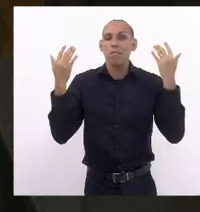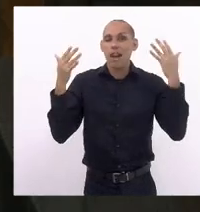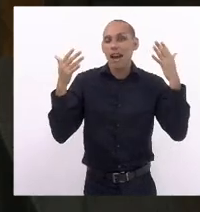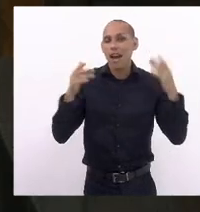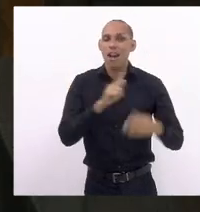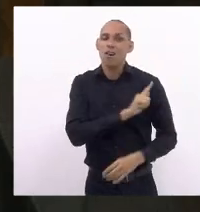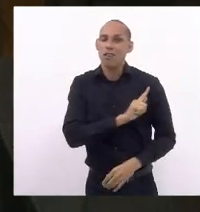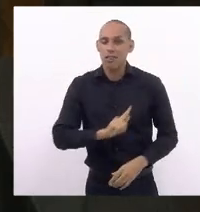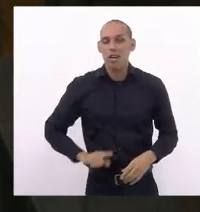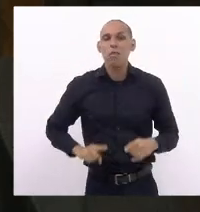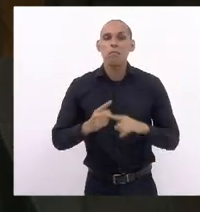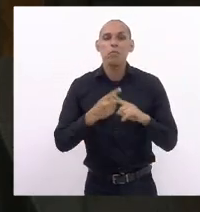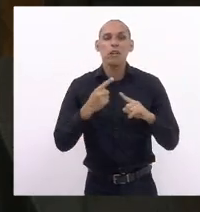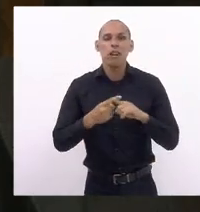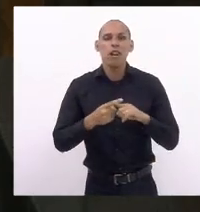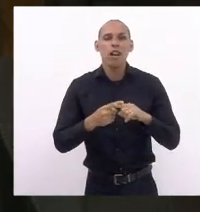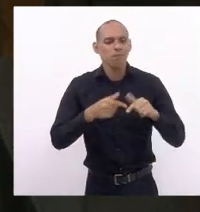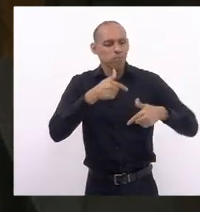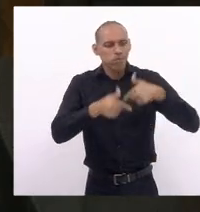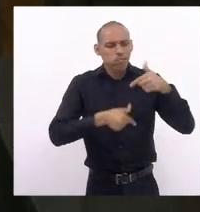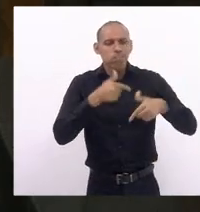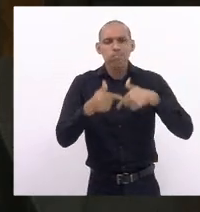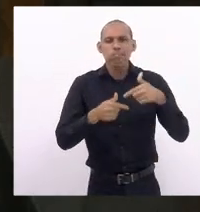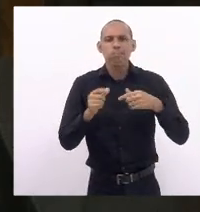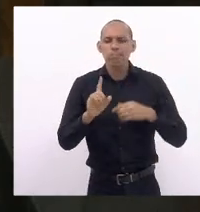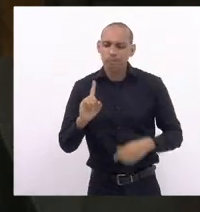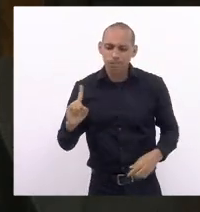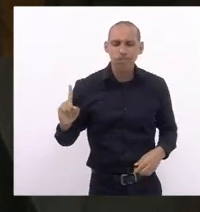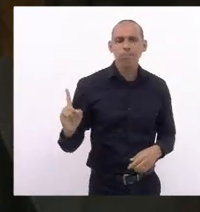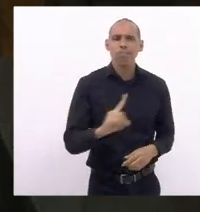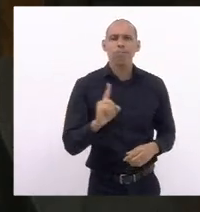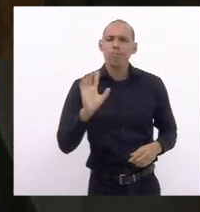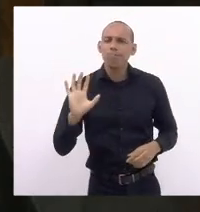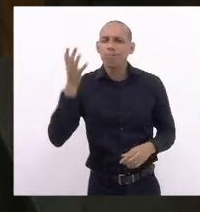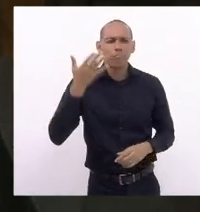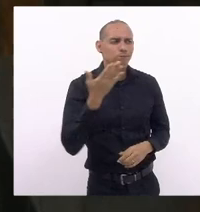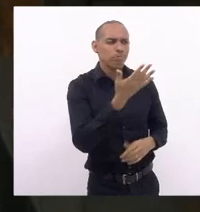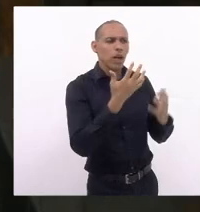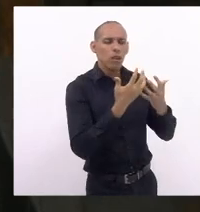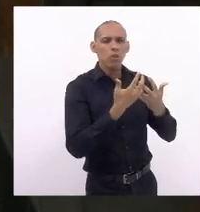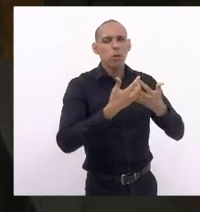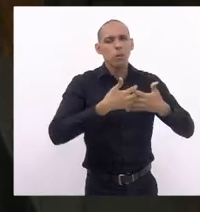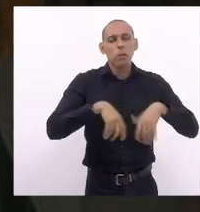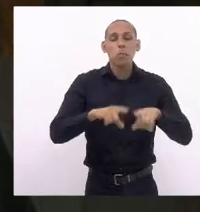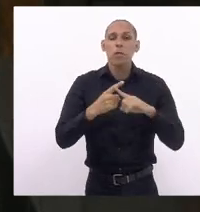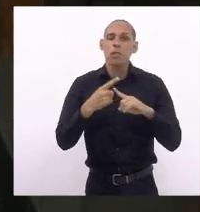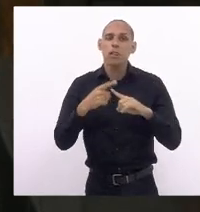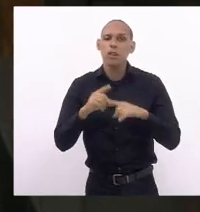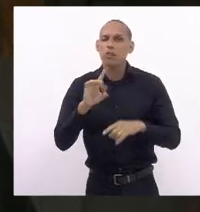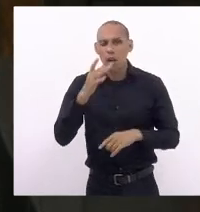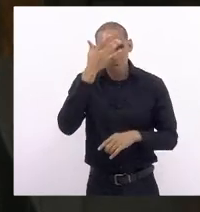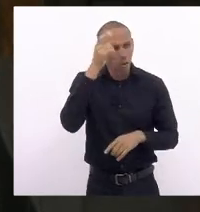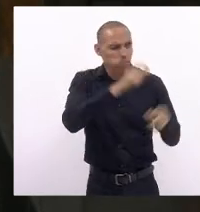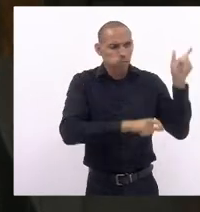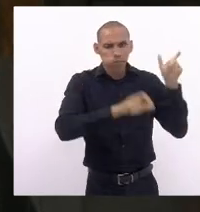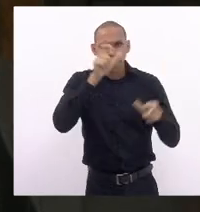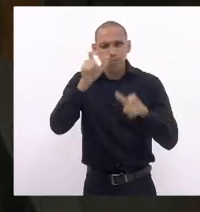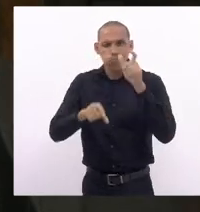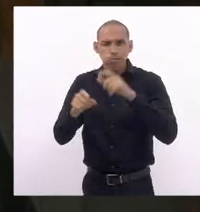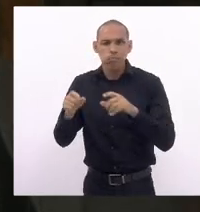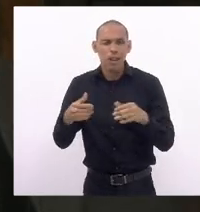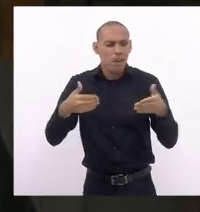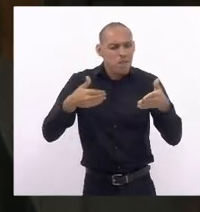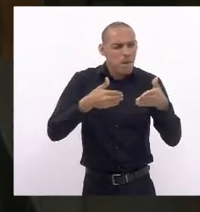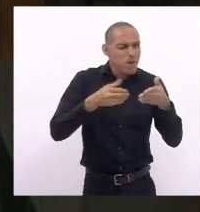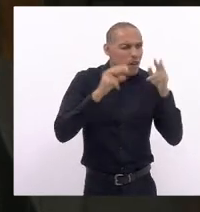governador pela atuação frente à catástrofe que aconteceu em Petrópolis, porque só as pessoas que veem de